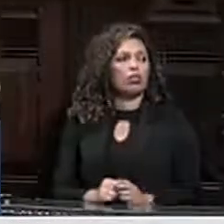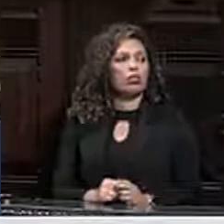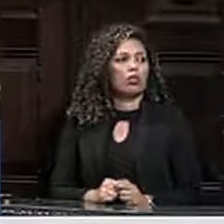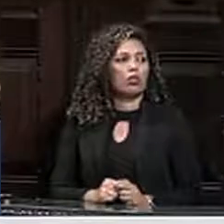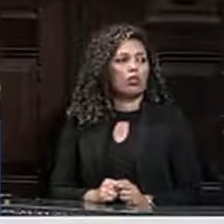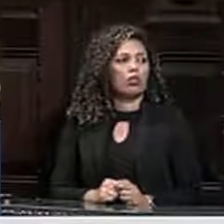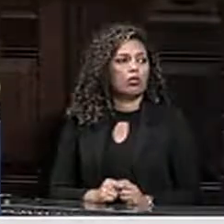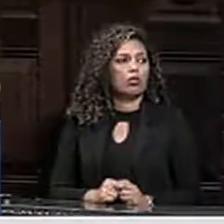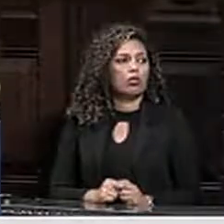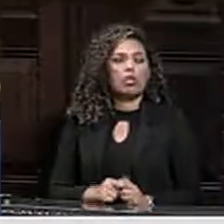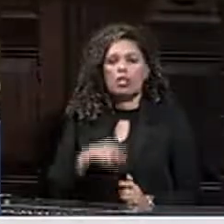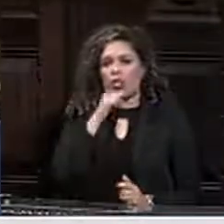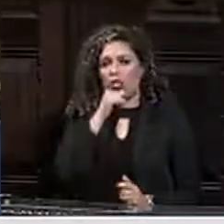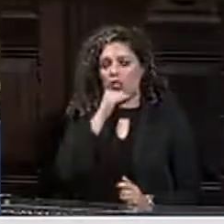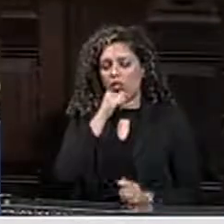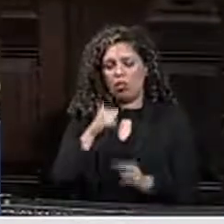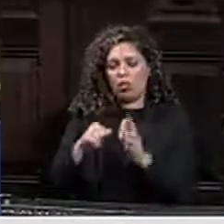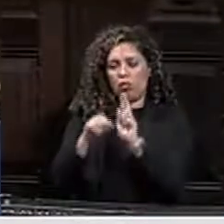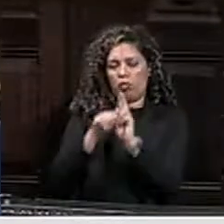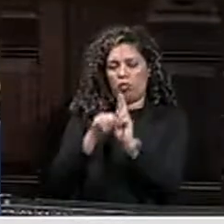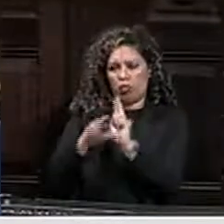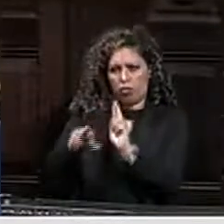recebido pelo servidor público do Estado,